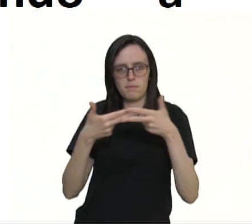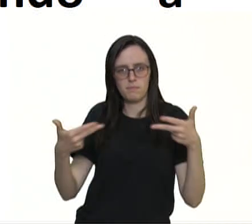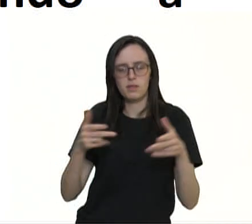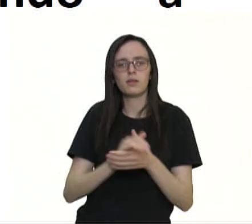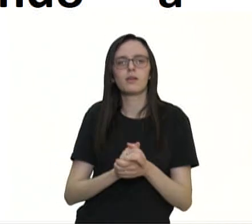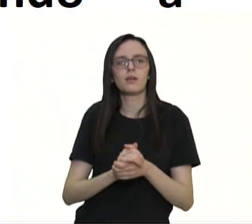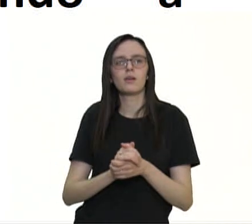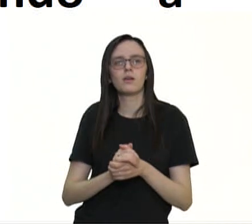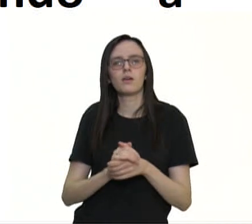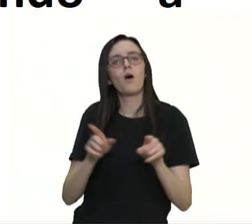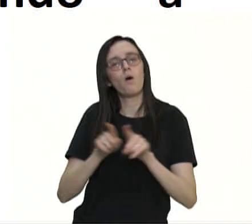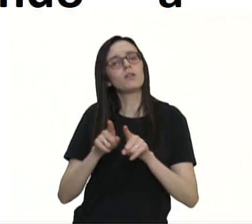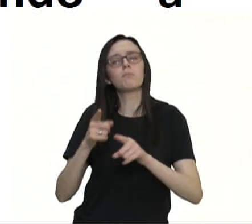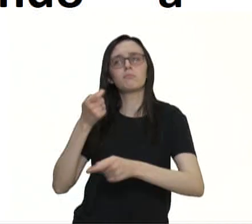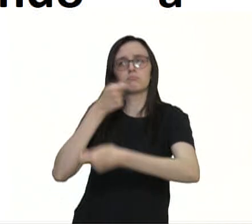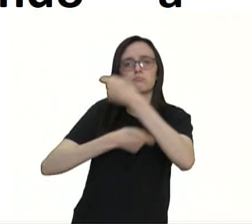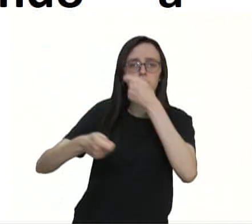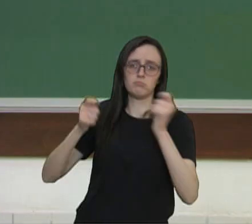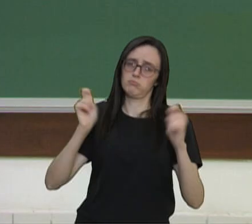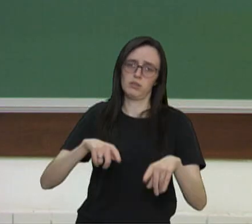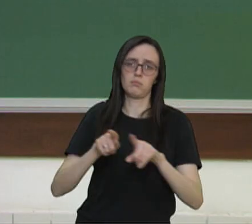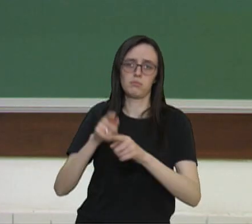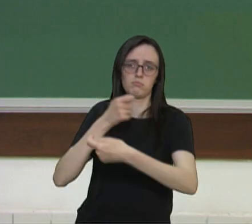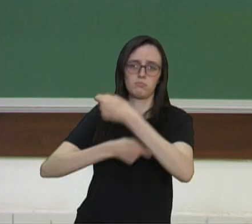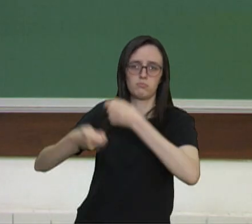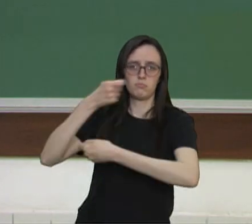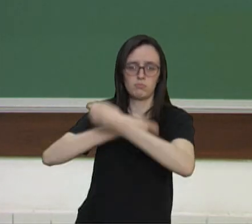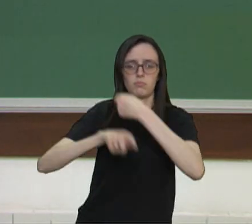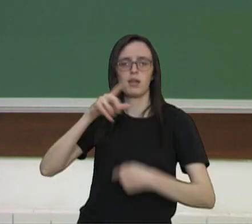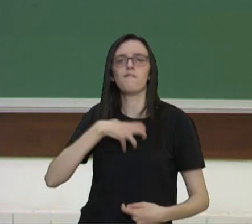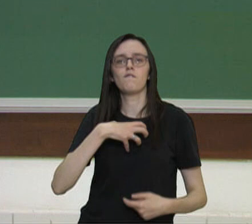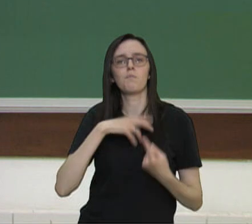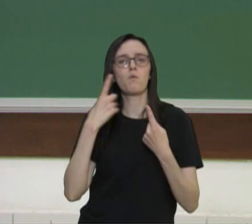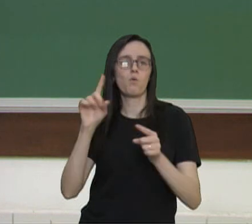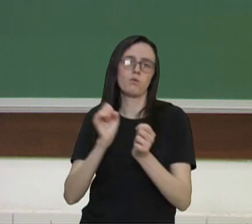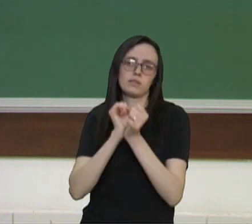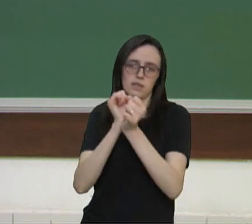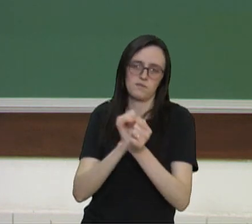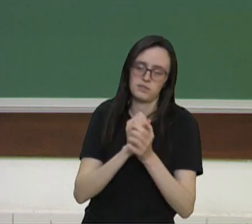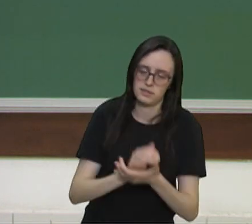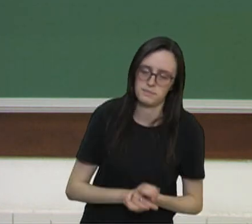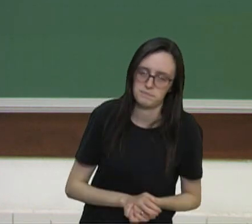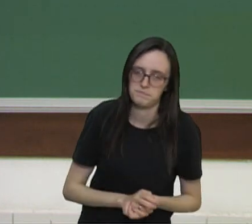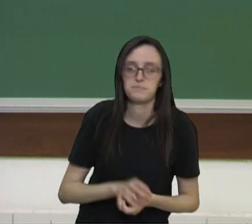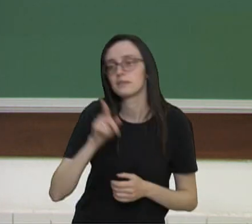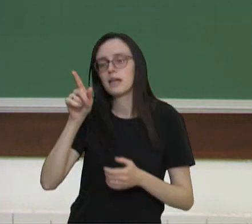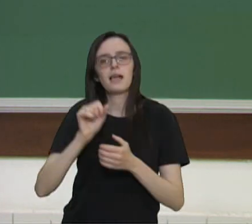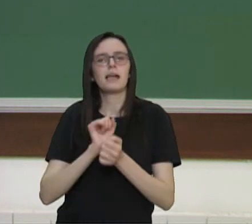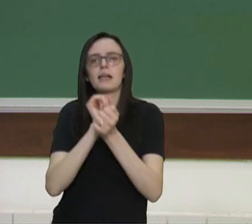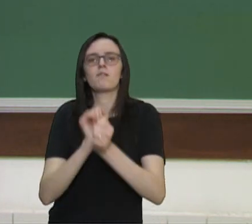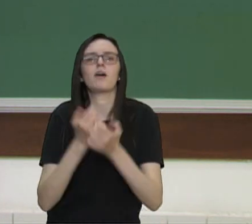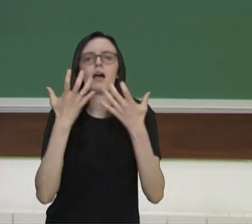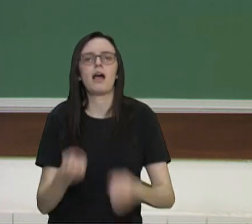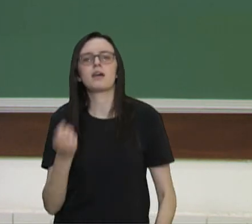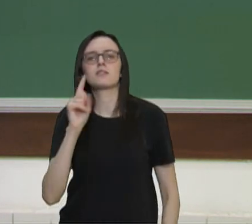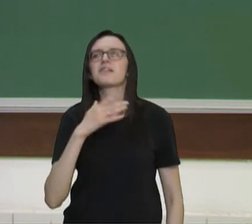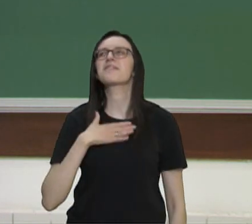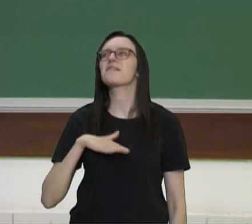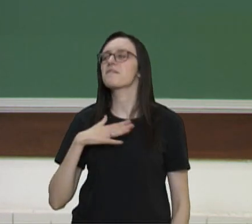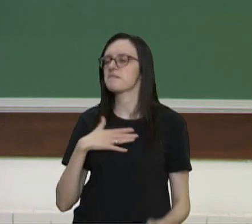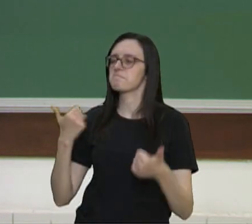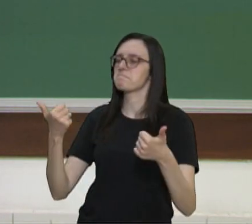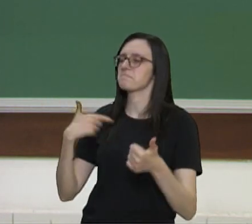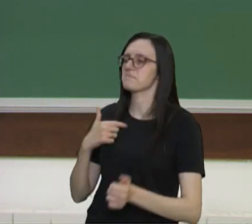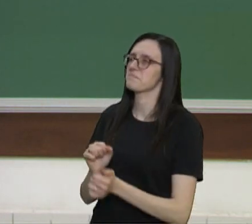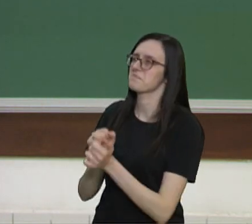o contrário disso, a negociação. Formas de resistência à escravidão. Então essa escravidão não é aceita numa boa, tranquilinho